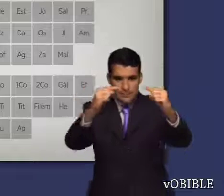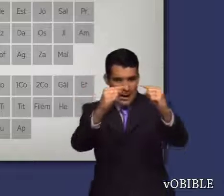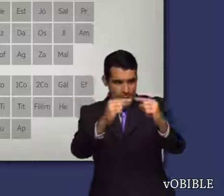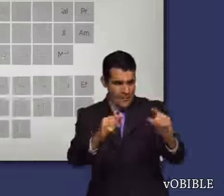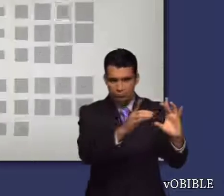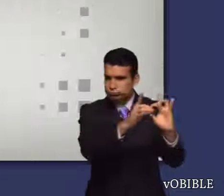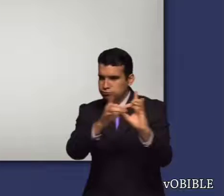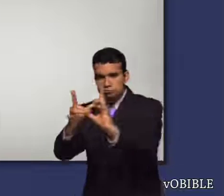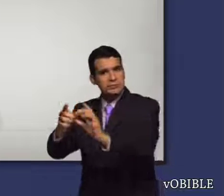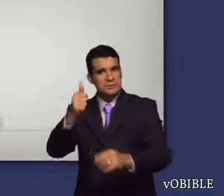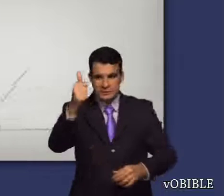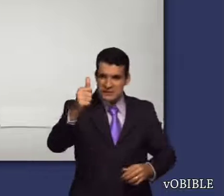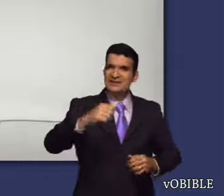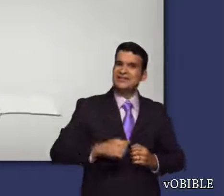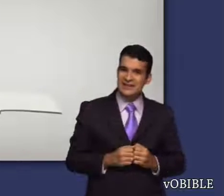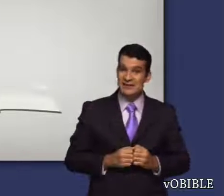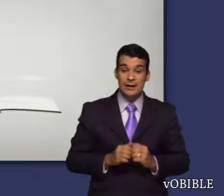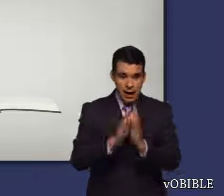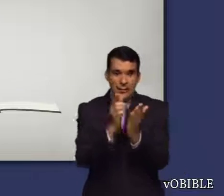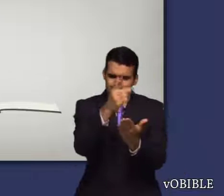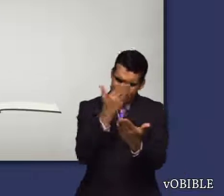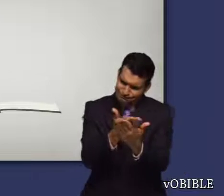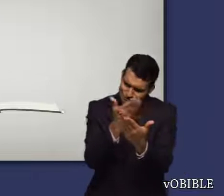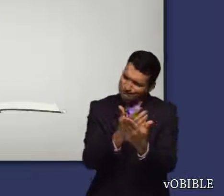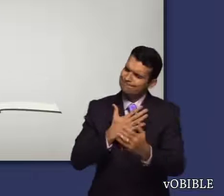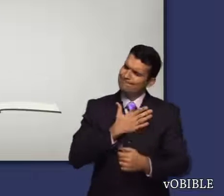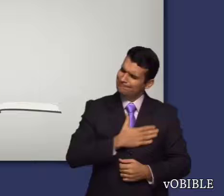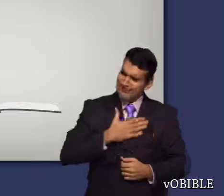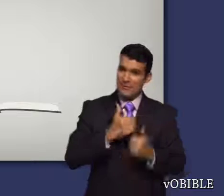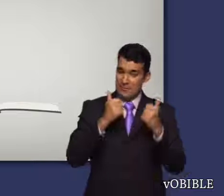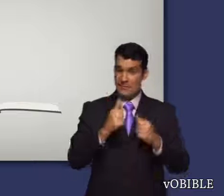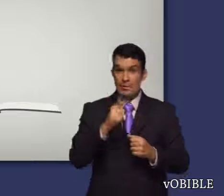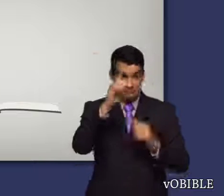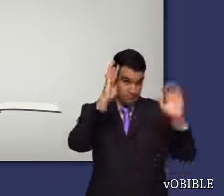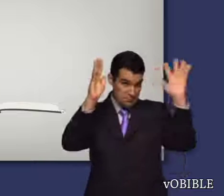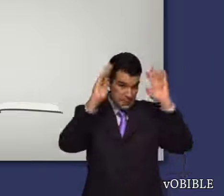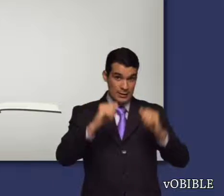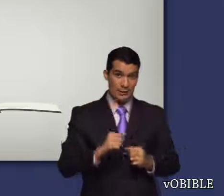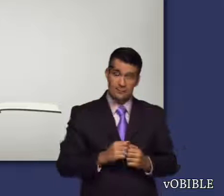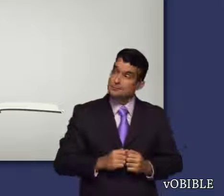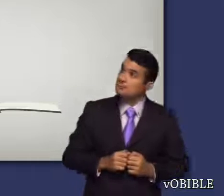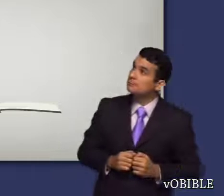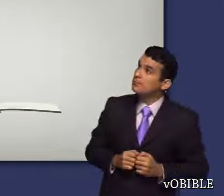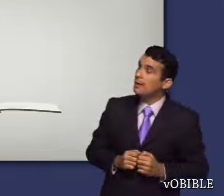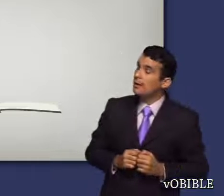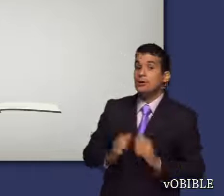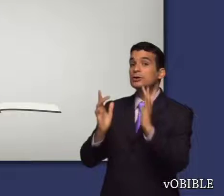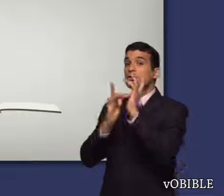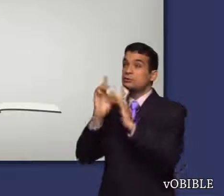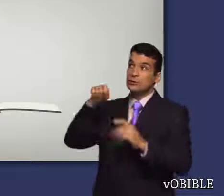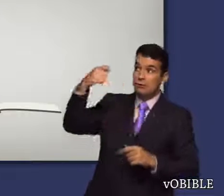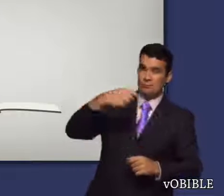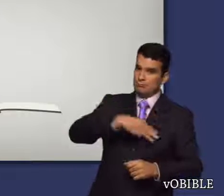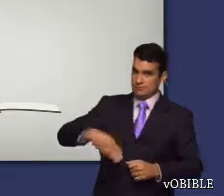gregas. Você vai gostar de estudar o livro de Mateus. Ao fazer isso, observe como ele estabelece o direito